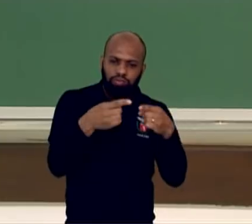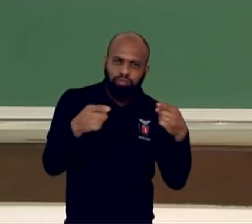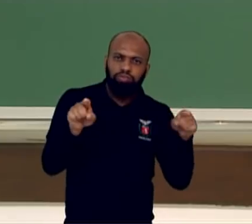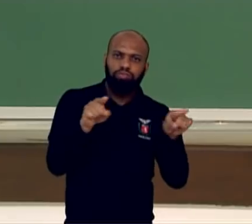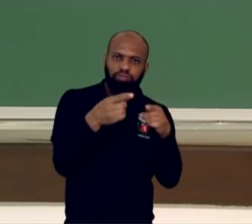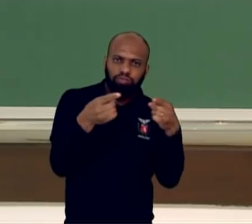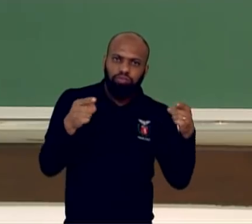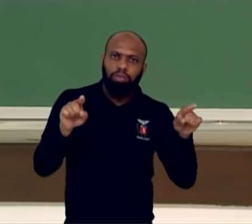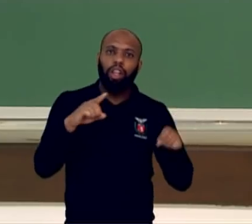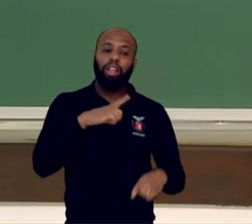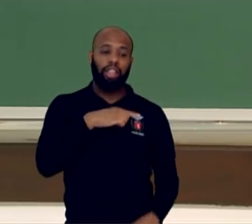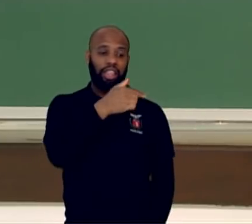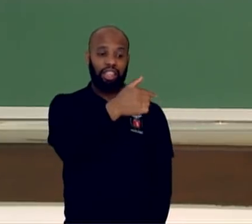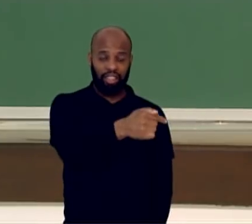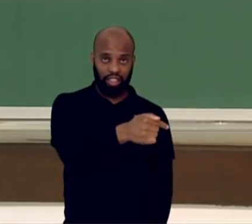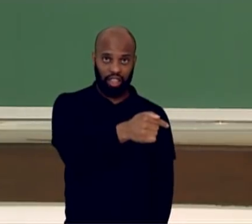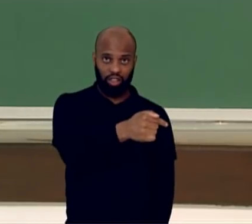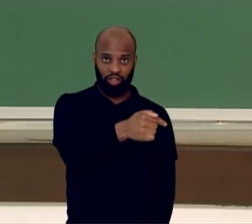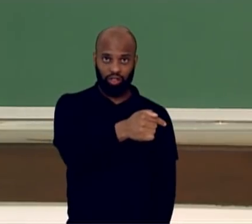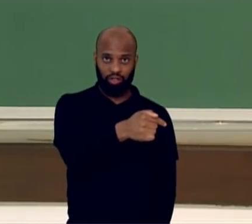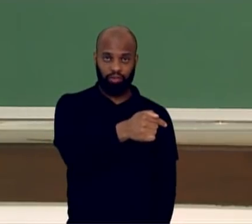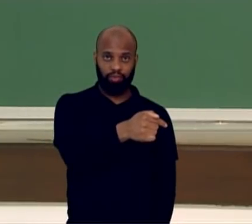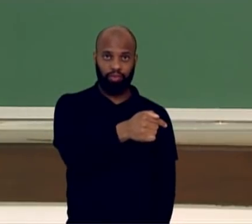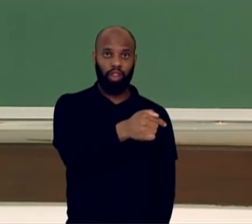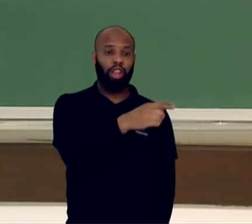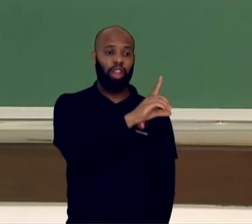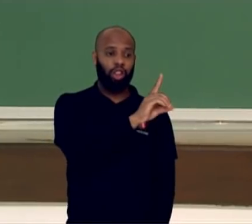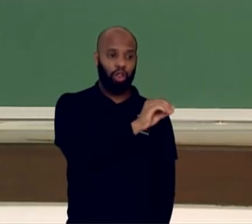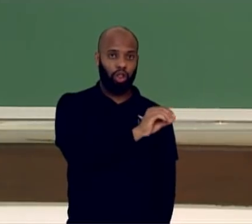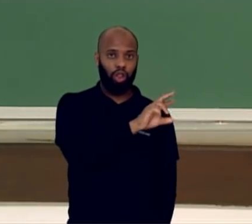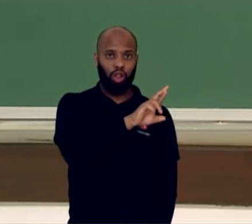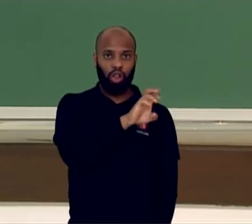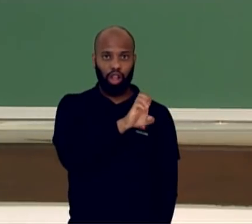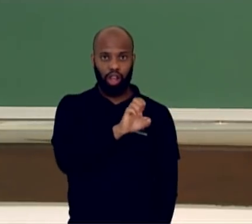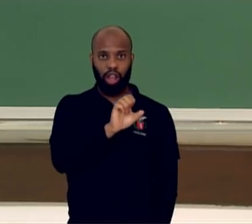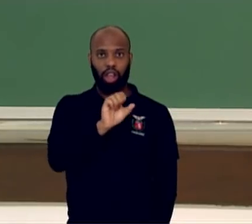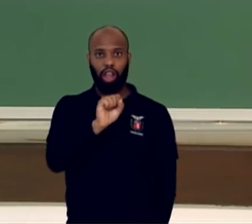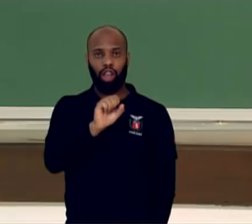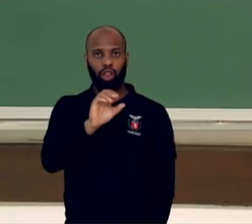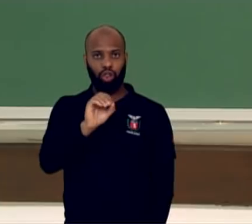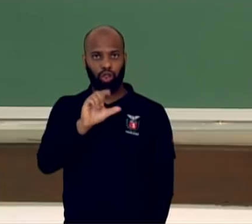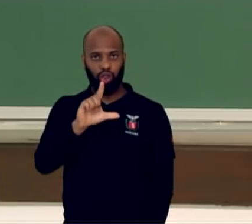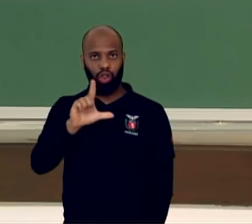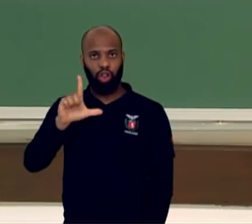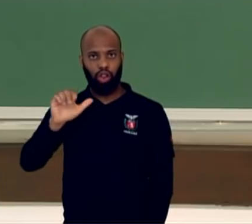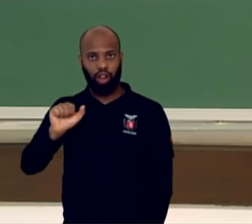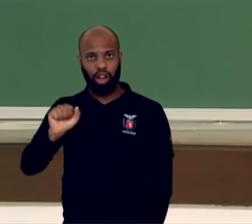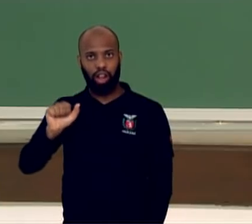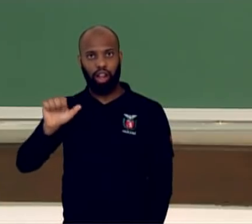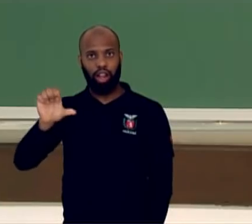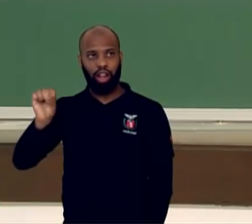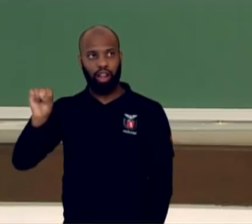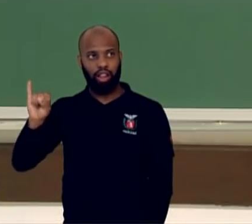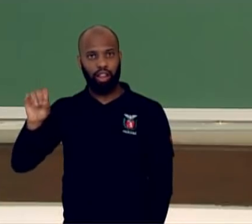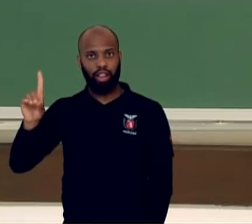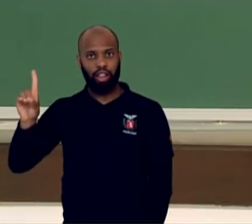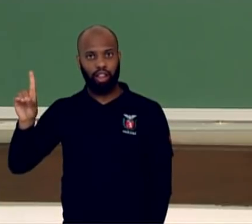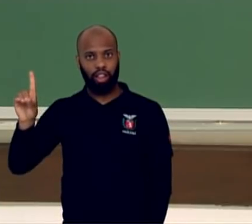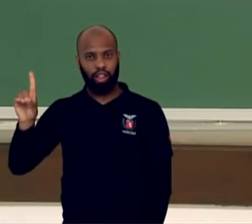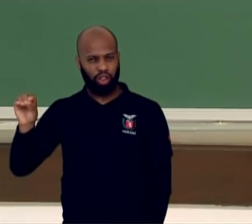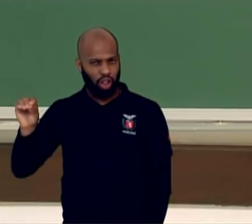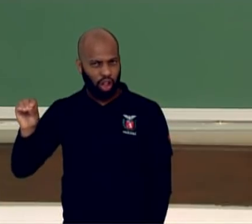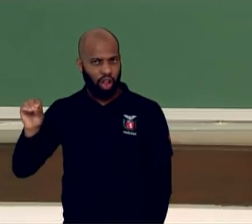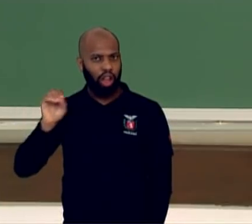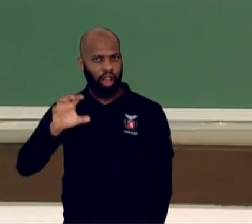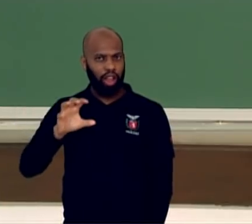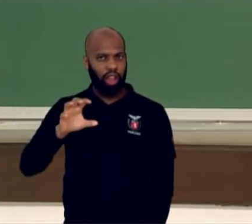temos 7 notas musicais. O dó, ré, fá, sol, lá, si. Será que esqueci alguma? Acho